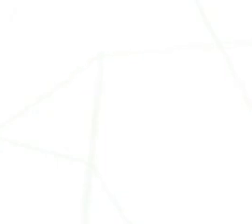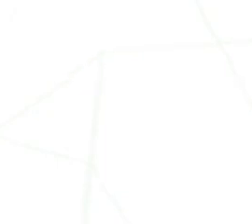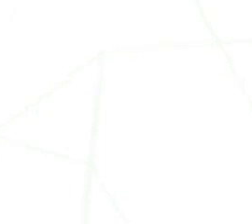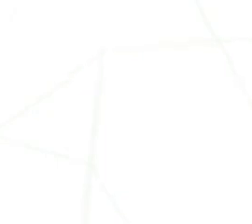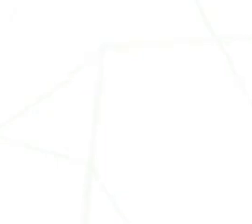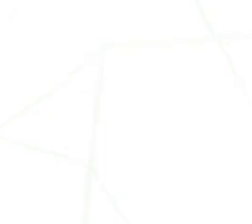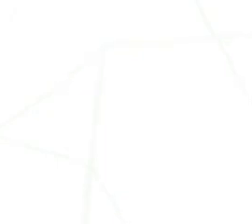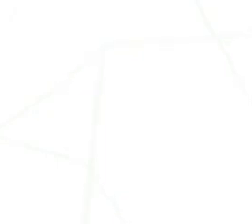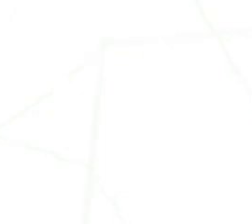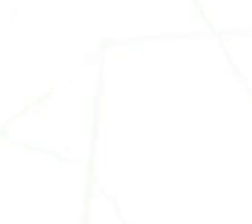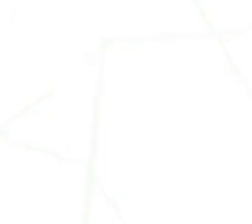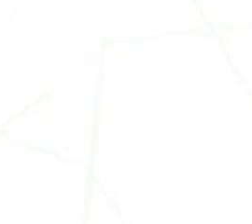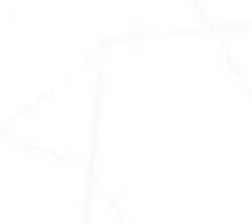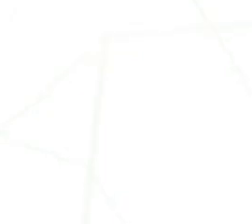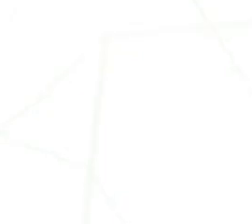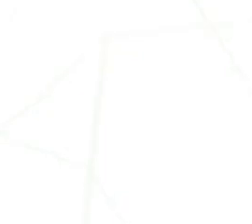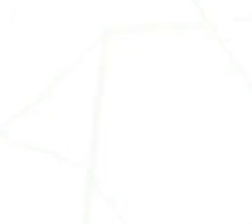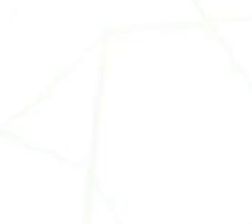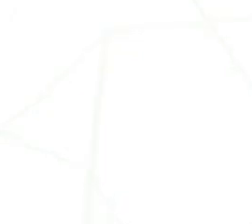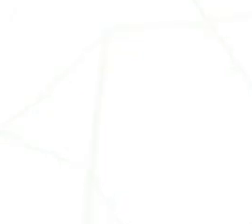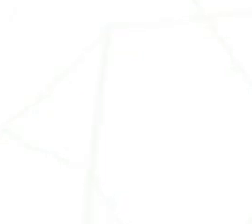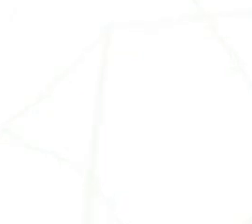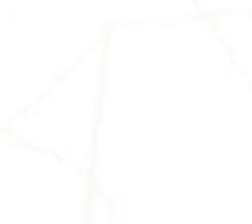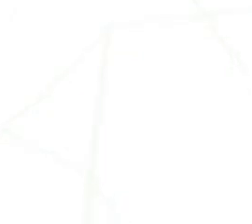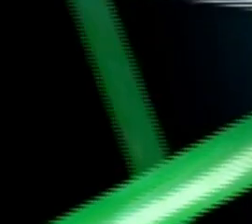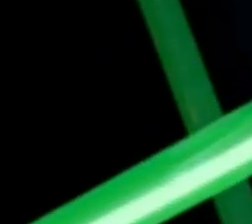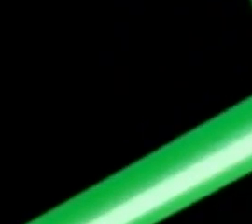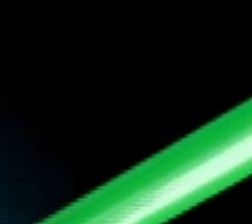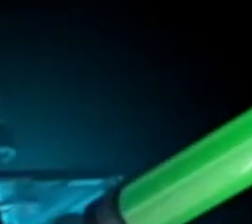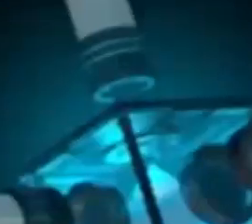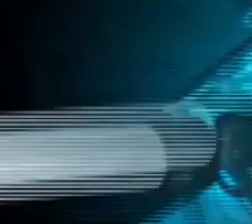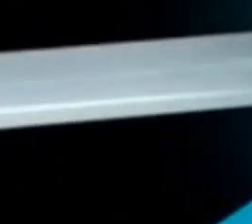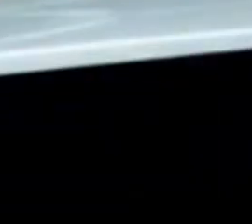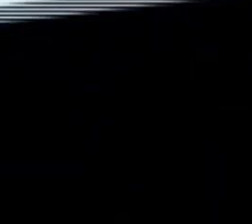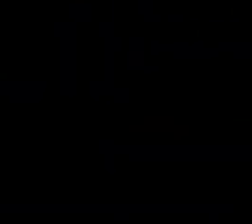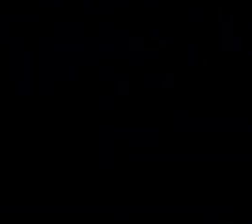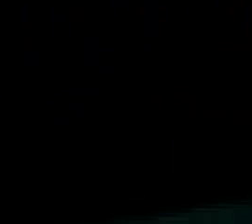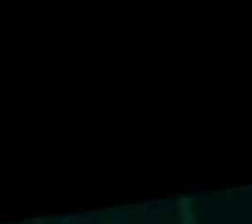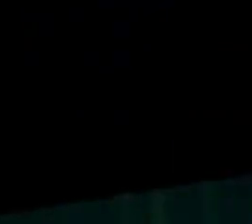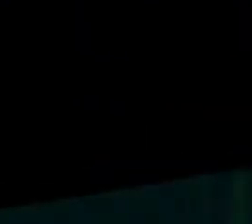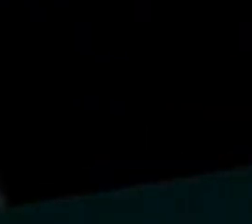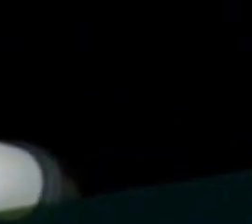Educação à distância, mudando realidades.